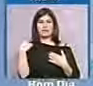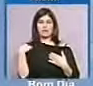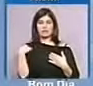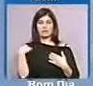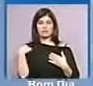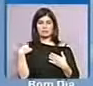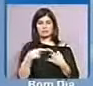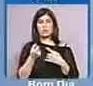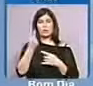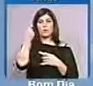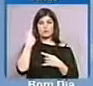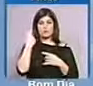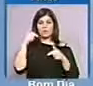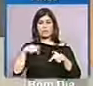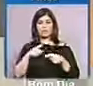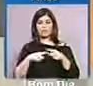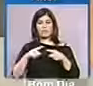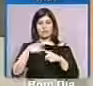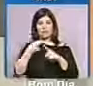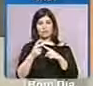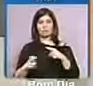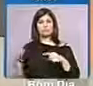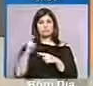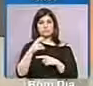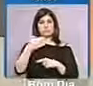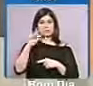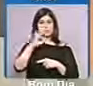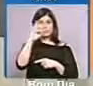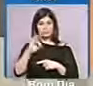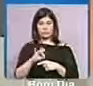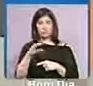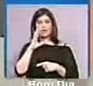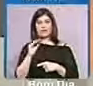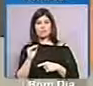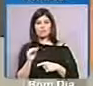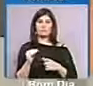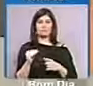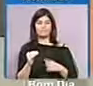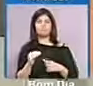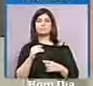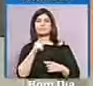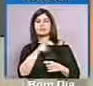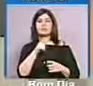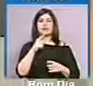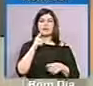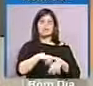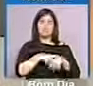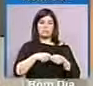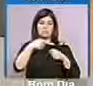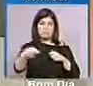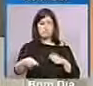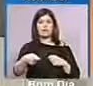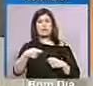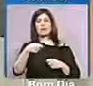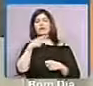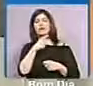um aumento em relação ao ano passado de 74%. A banca, a partir daí, passou a dar condições, nomeadamente só pagamento de juros, aumentar prazos, diminuição